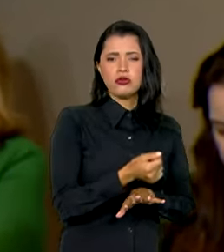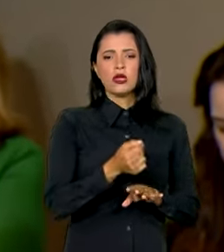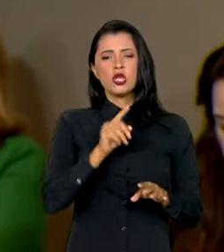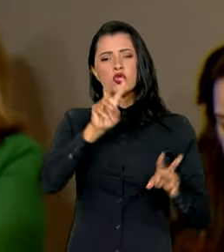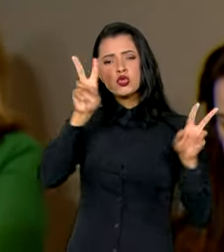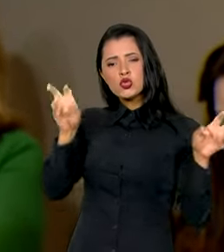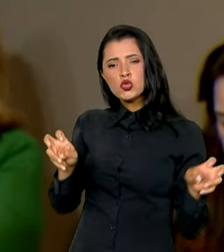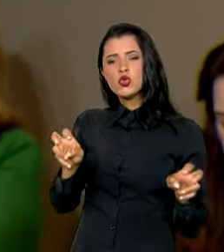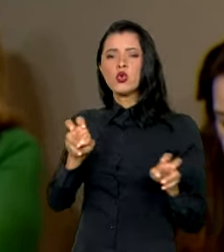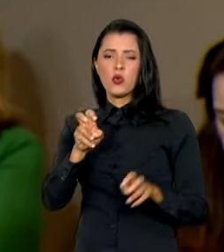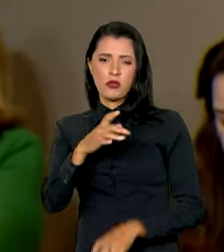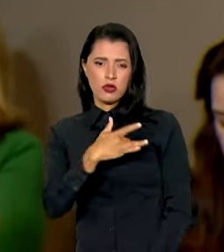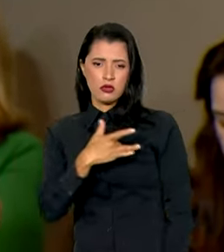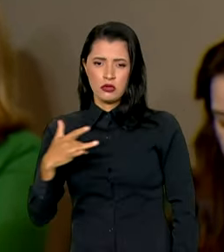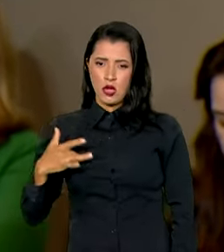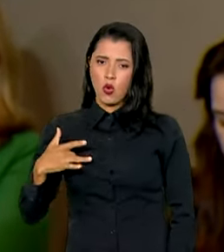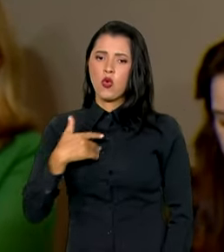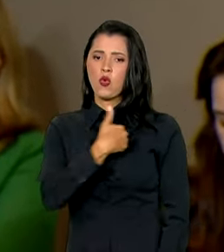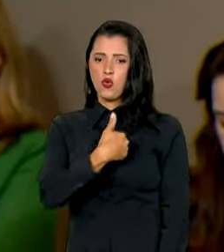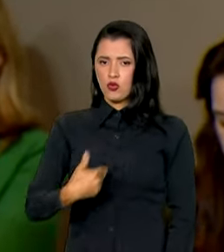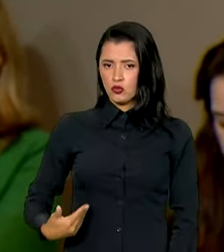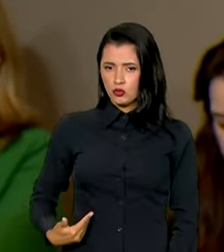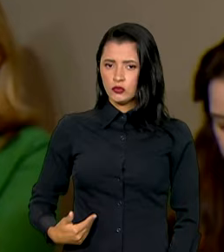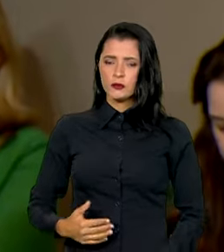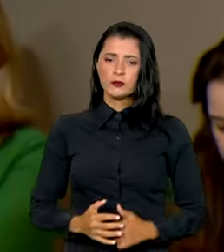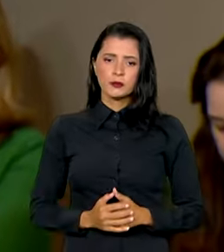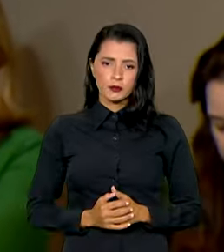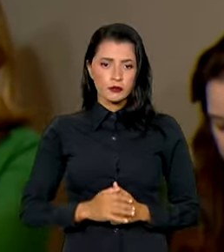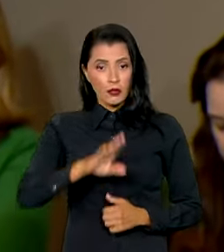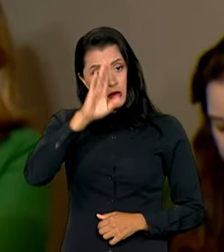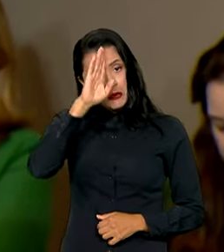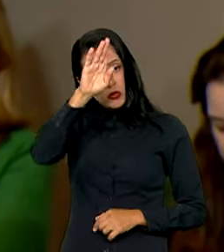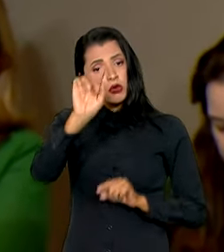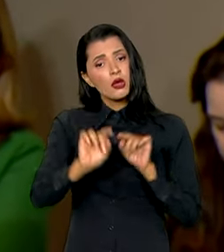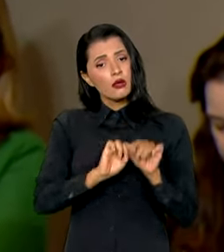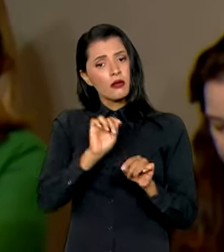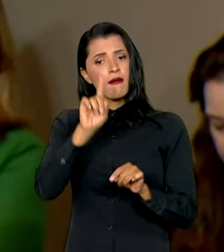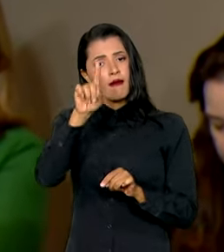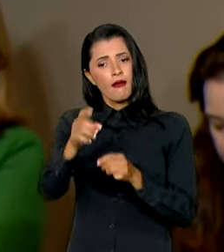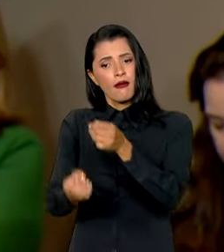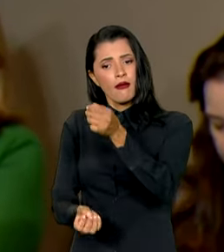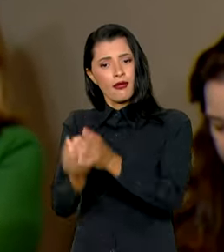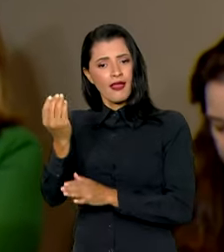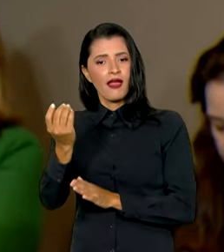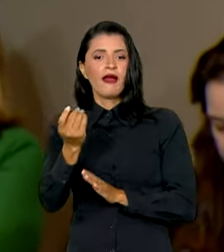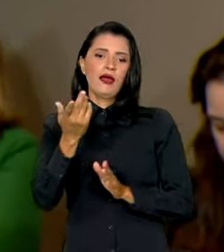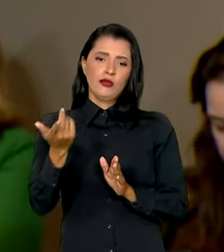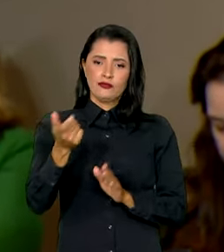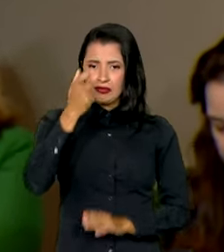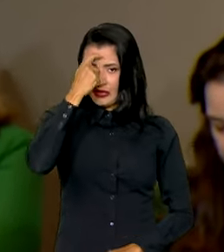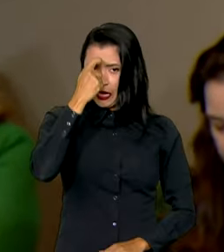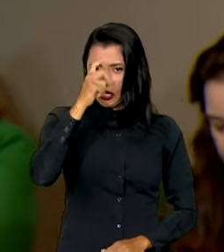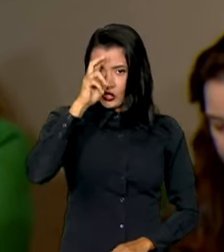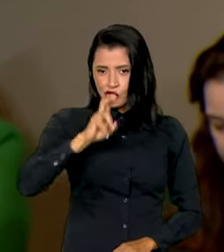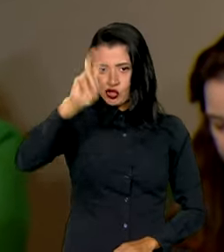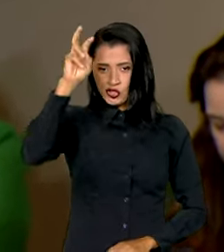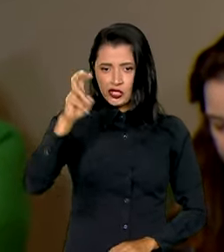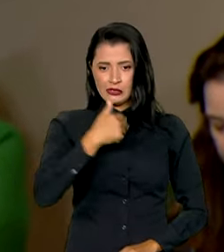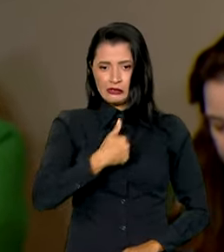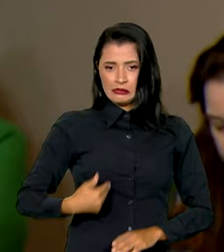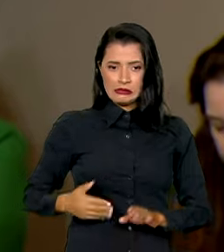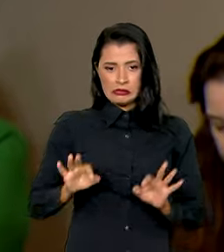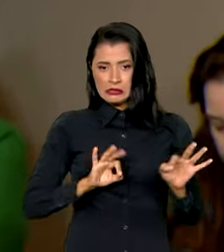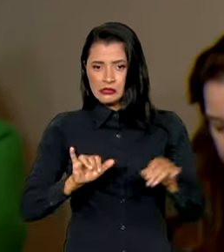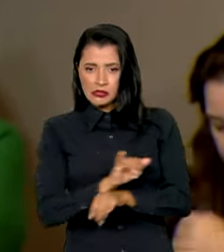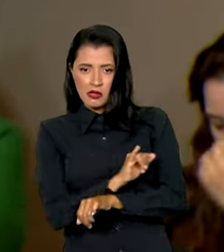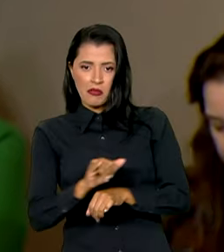sobre a saúde pública. Uma das prioridades é construir inteligência governamental para o enfrentamento